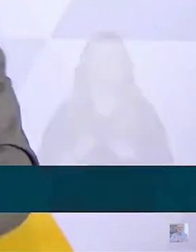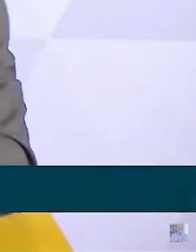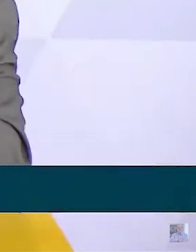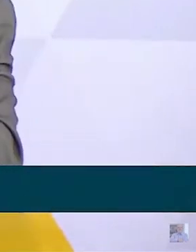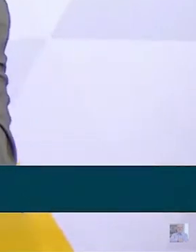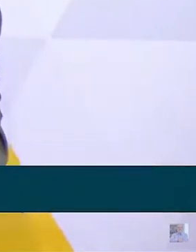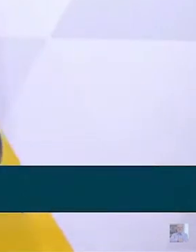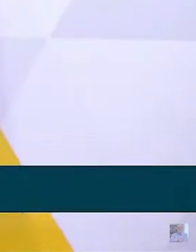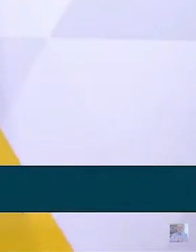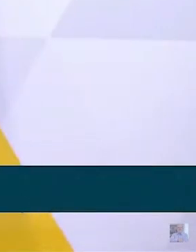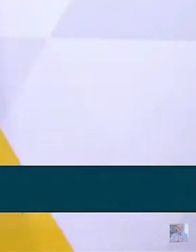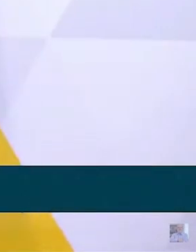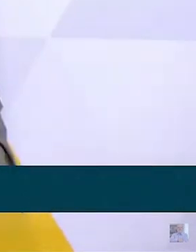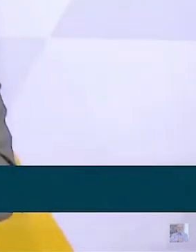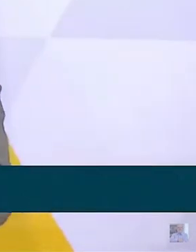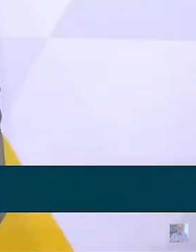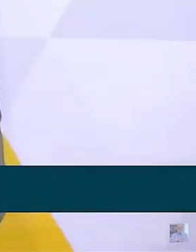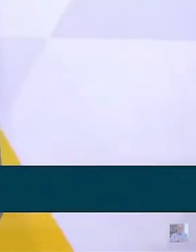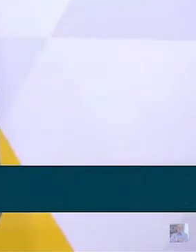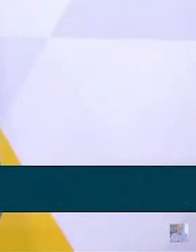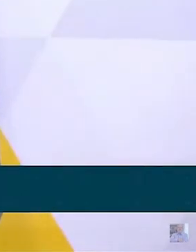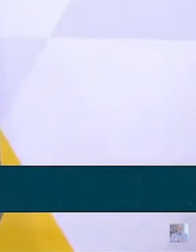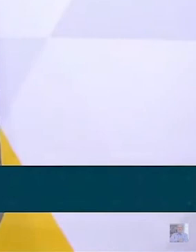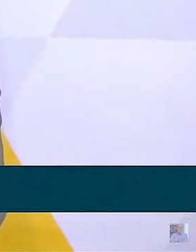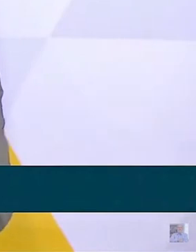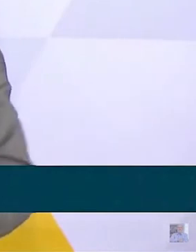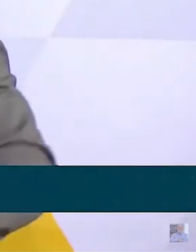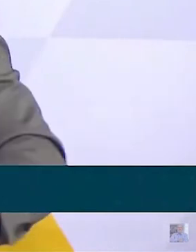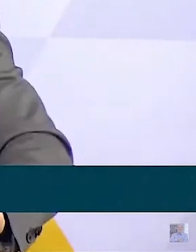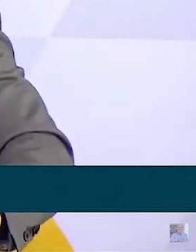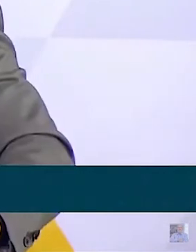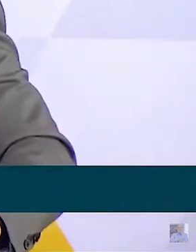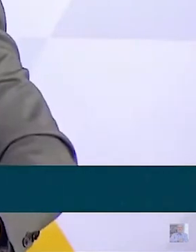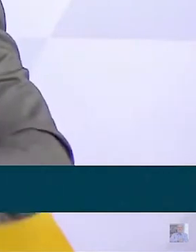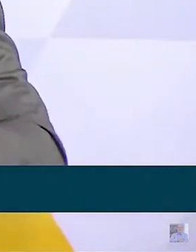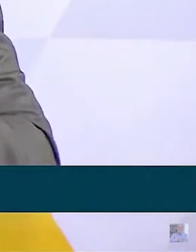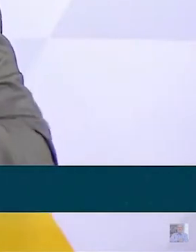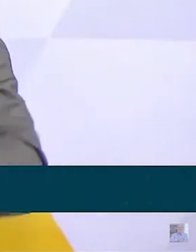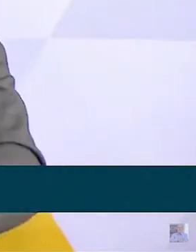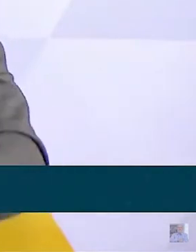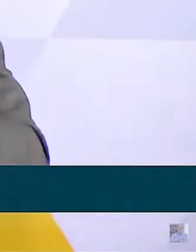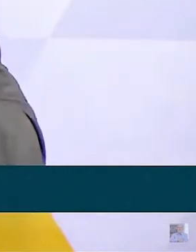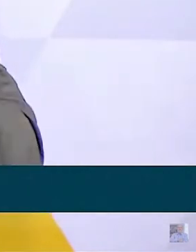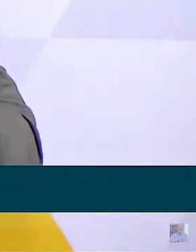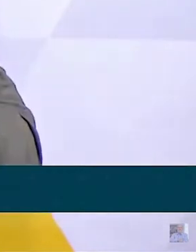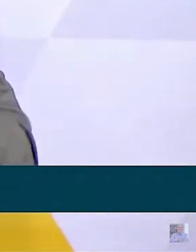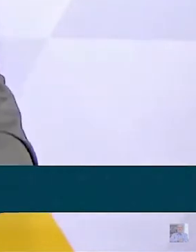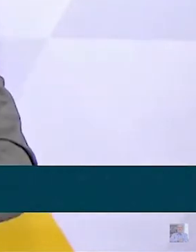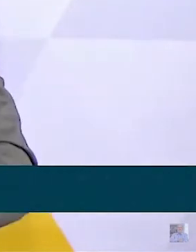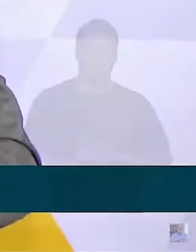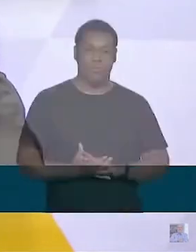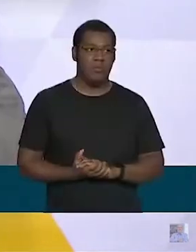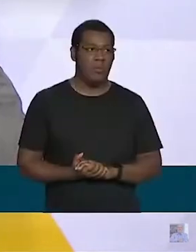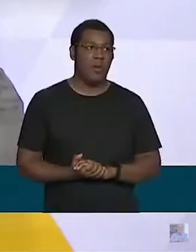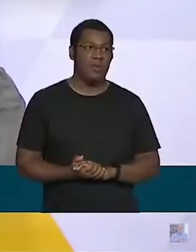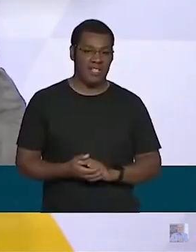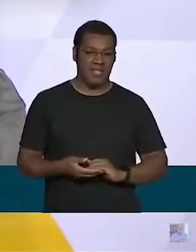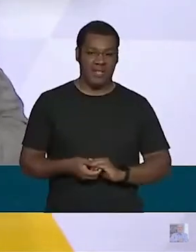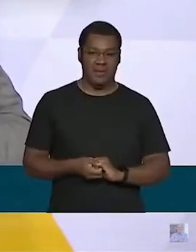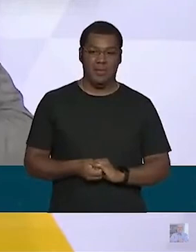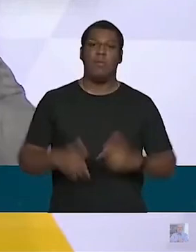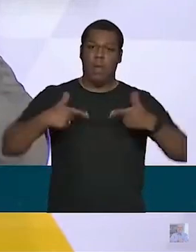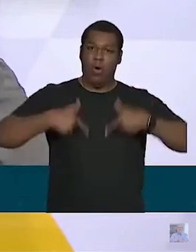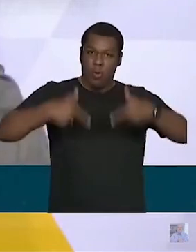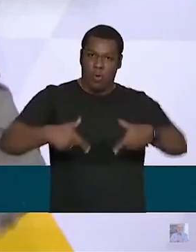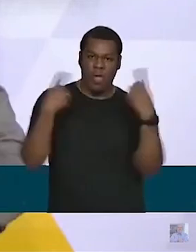certo que nós já fizemos isso uma vez e vamos fazer. E a nossa luta contra o feminicídio é